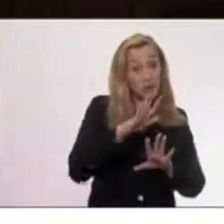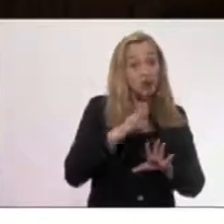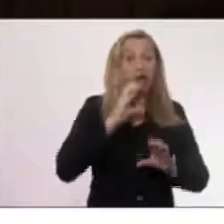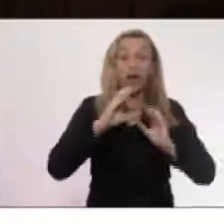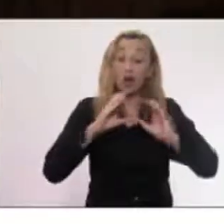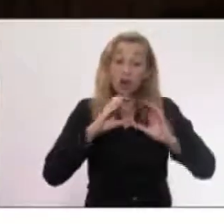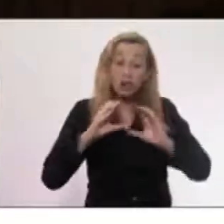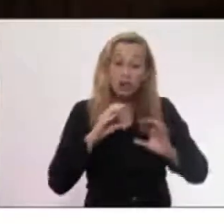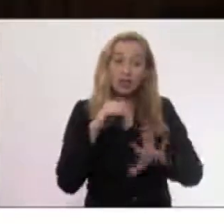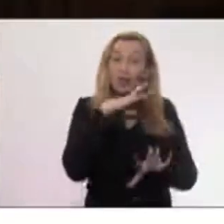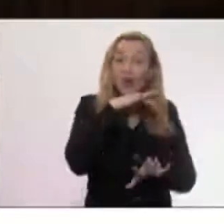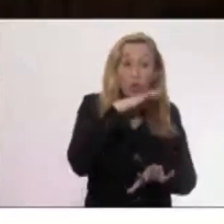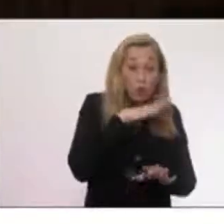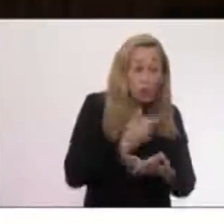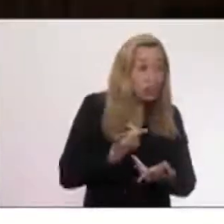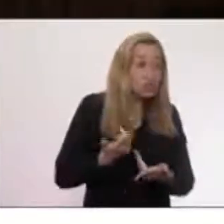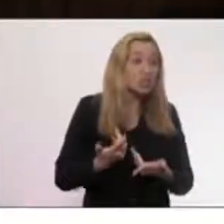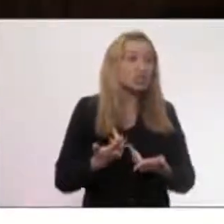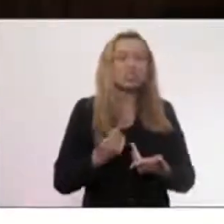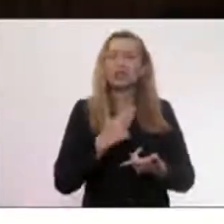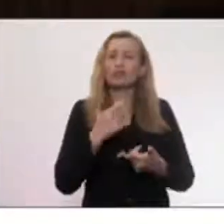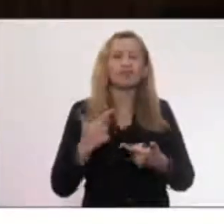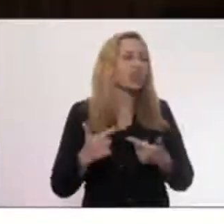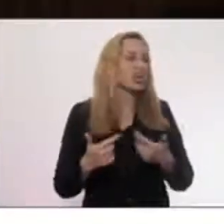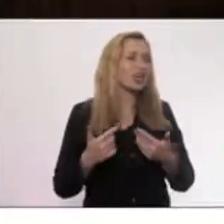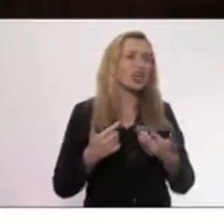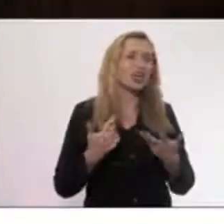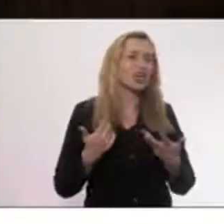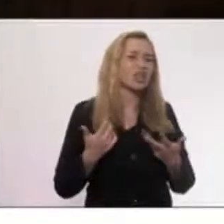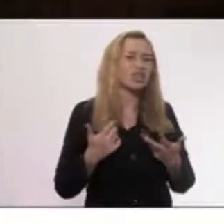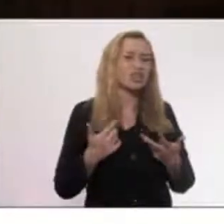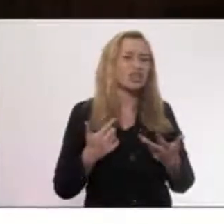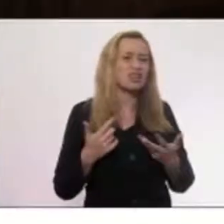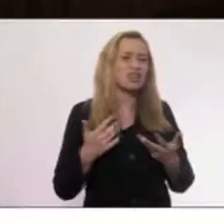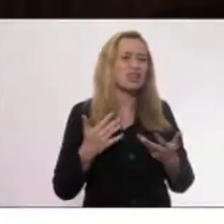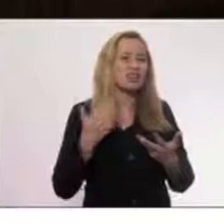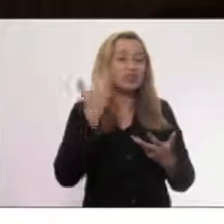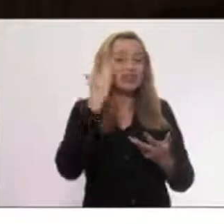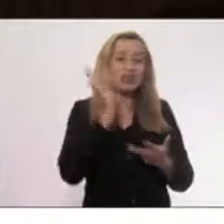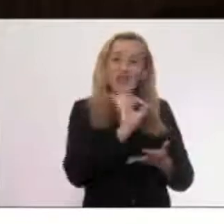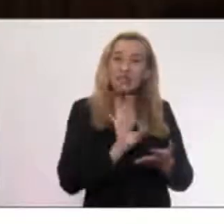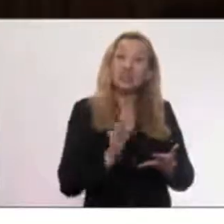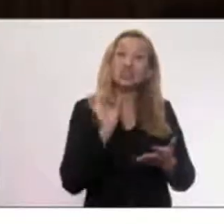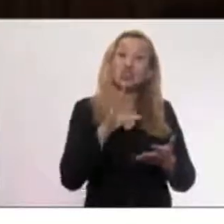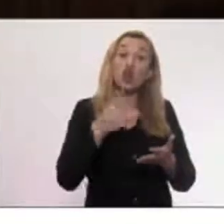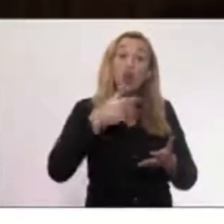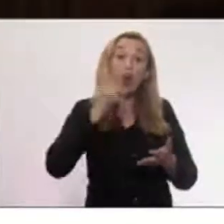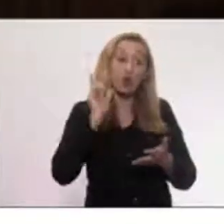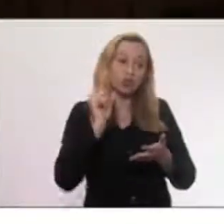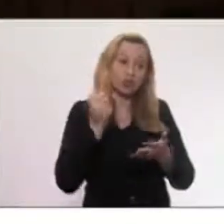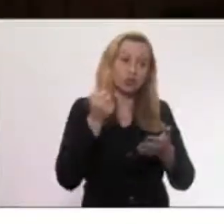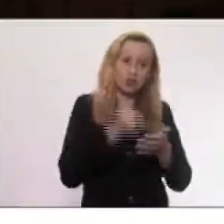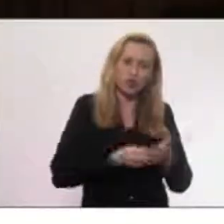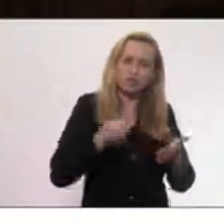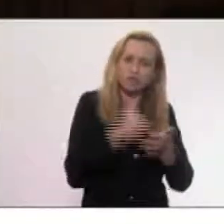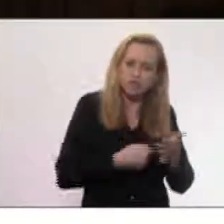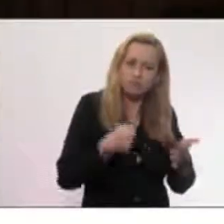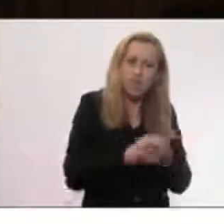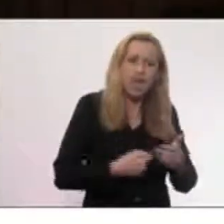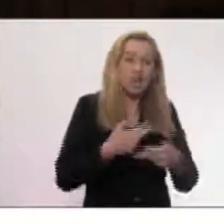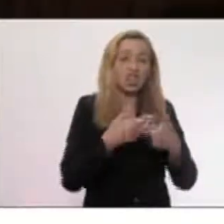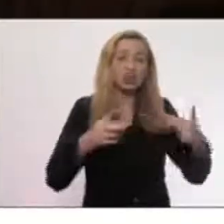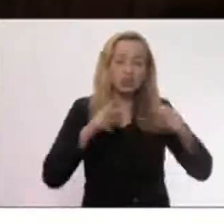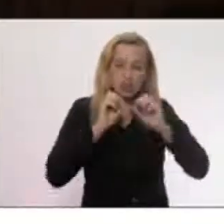comunicação é muito ruim e não se tem a noção do embasamento técnico. E só ontem, depois de muita pressão, que as coisas começaram a ficar